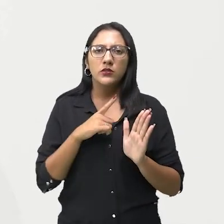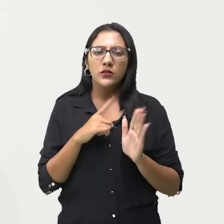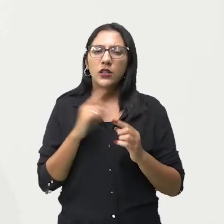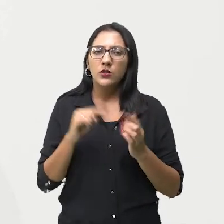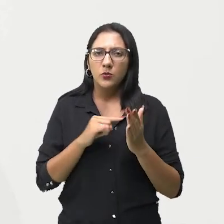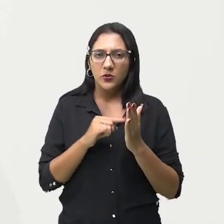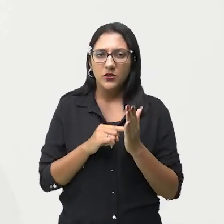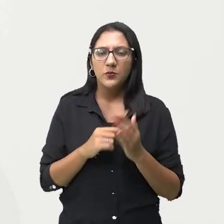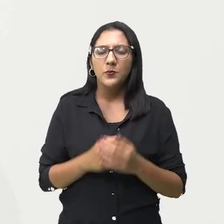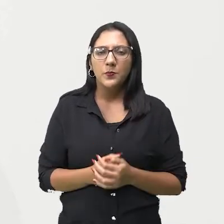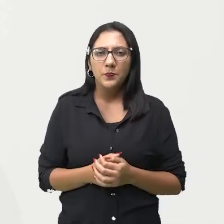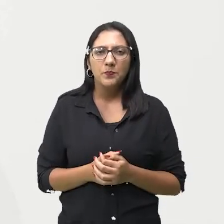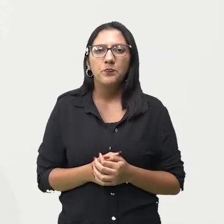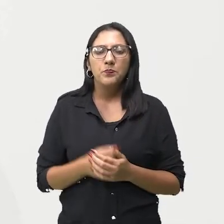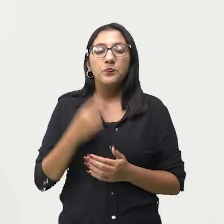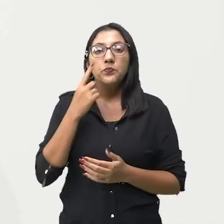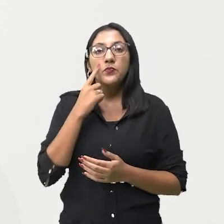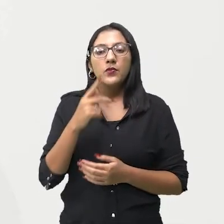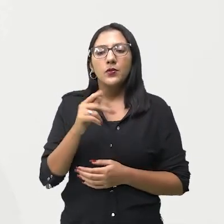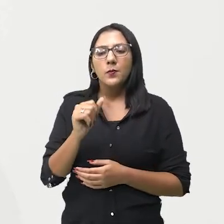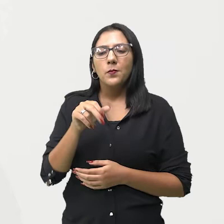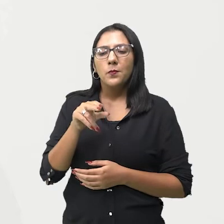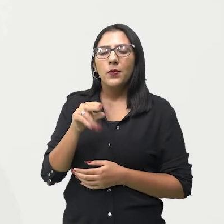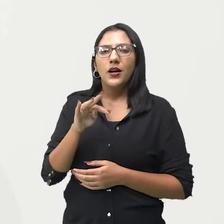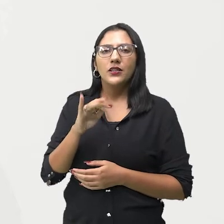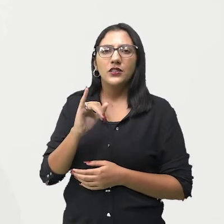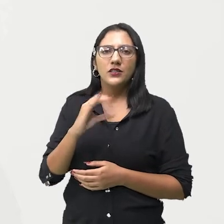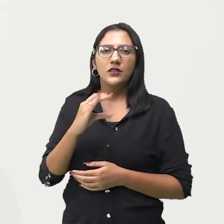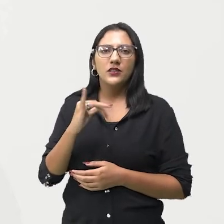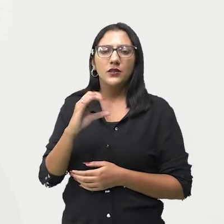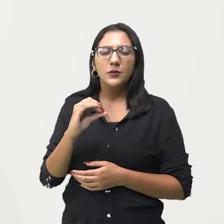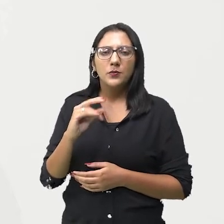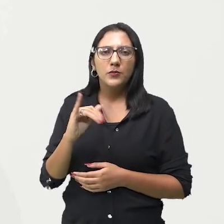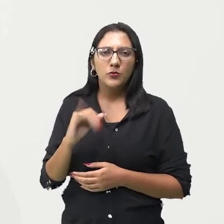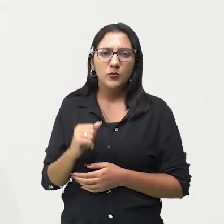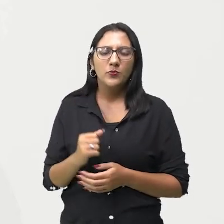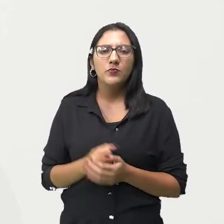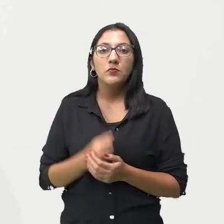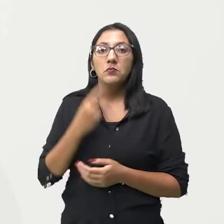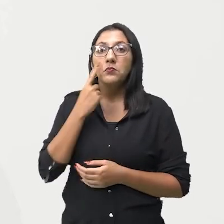E o particípio? Só uma informação, o verbo está no